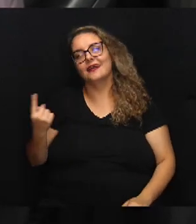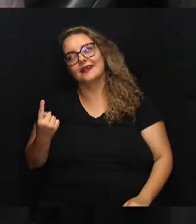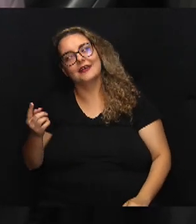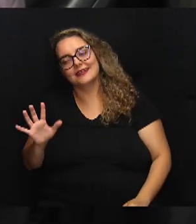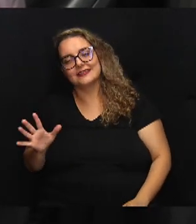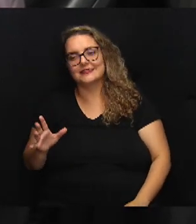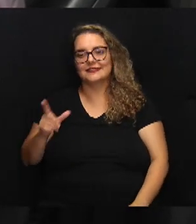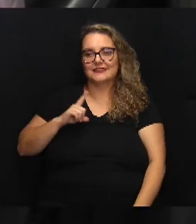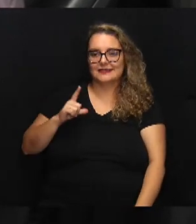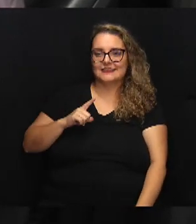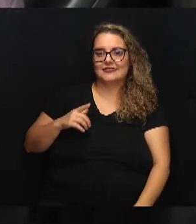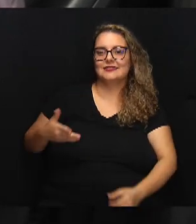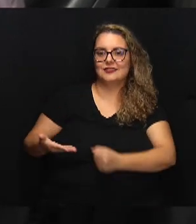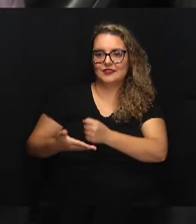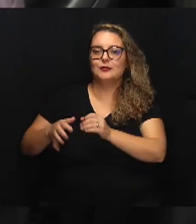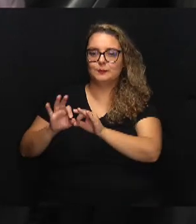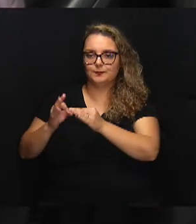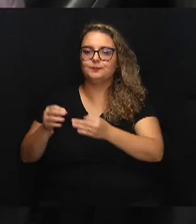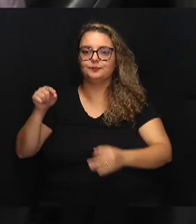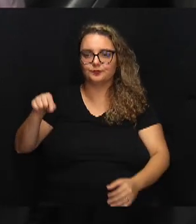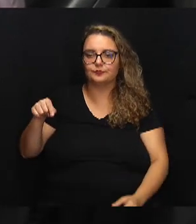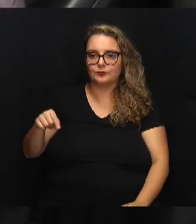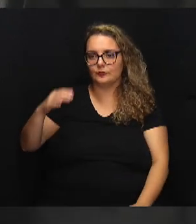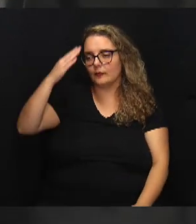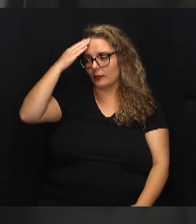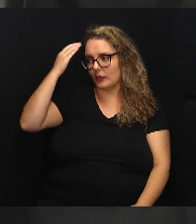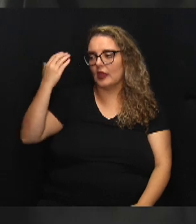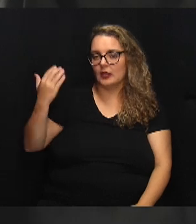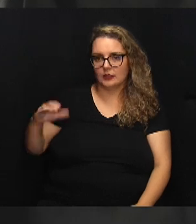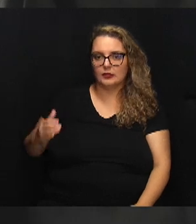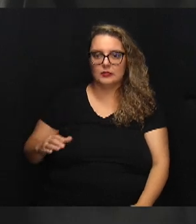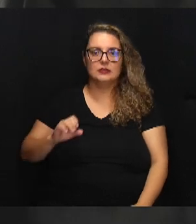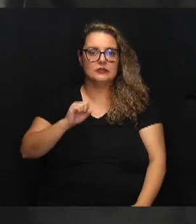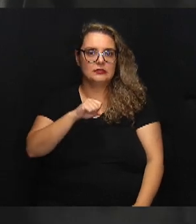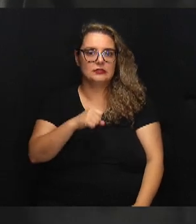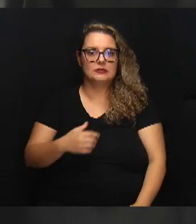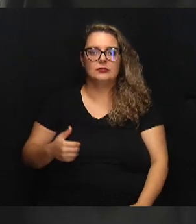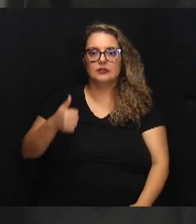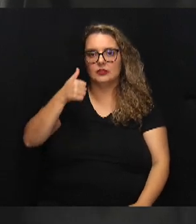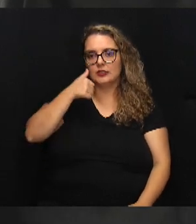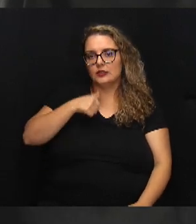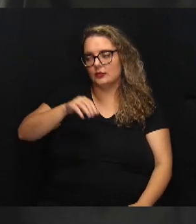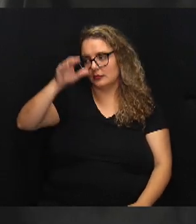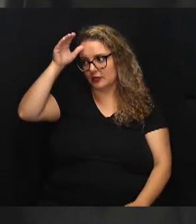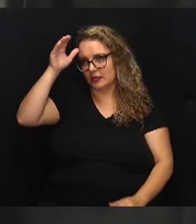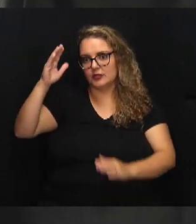Tinha a base familiar lá em Curitiba. Sim. Né? Fui morar com a minha tia